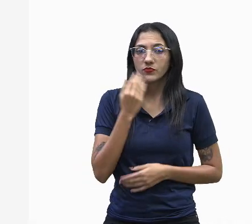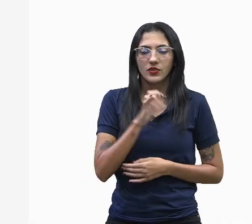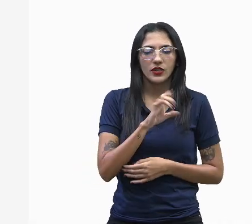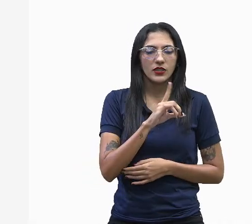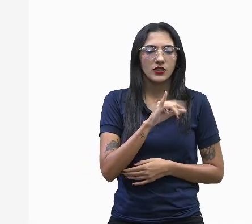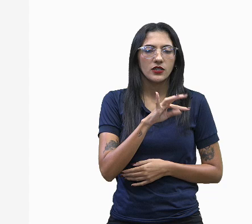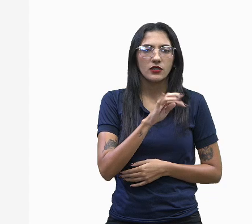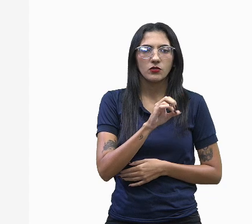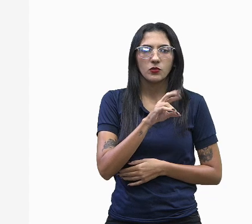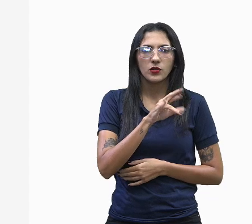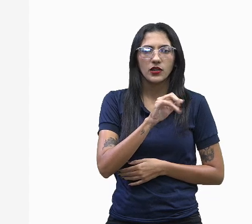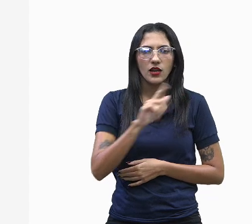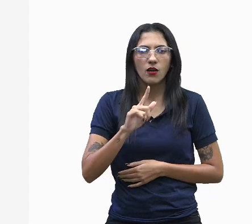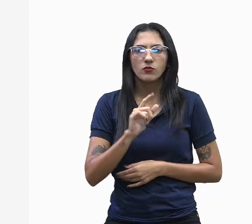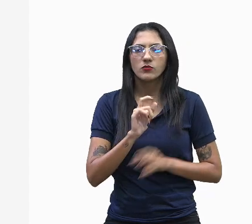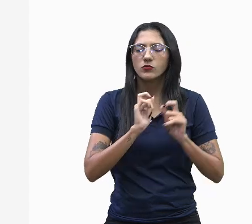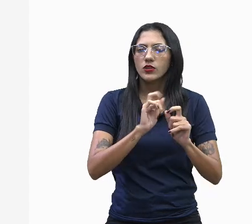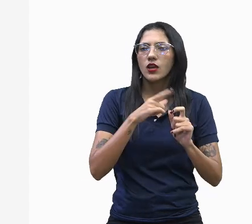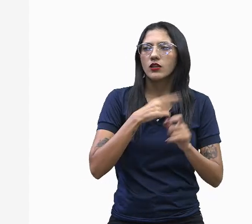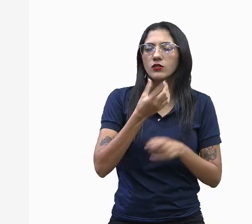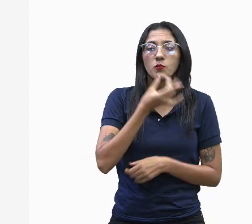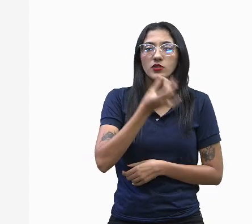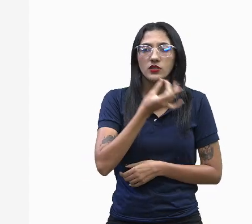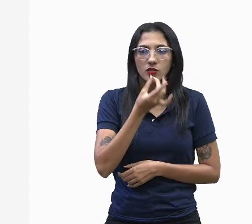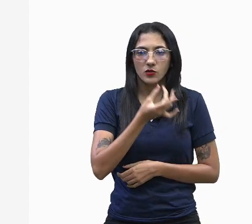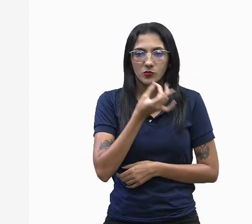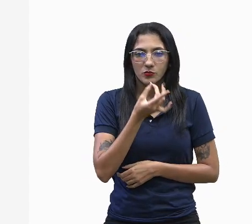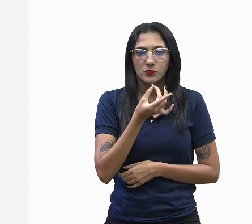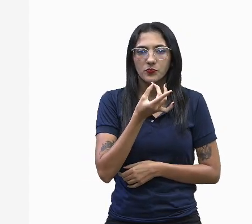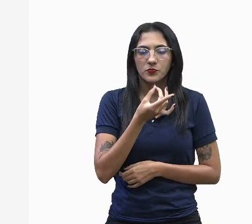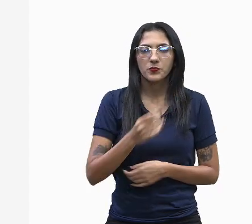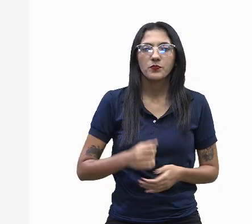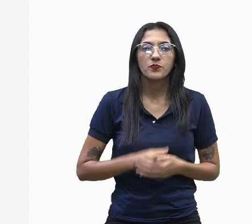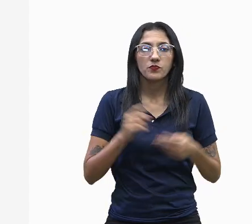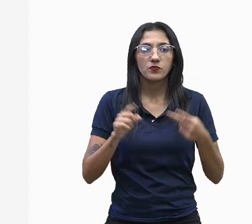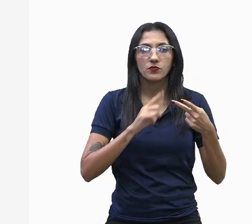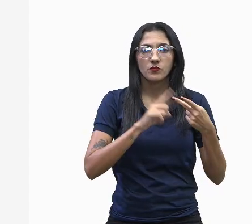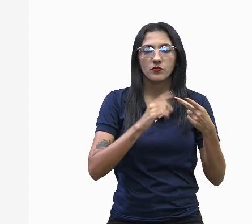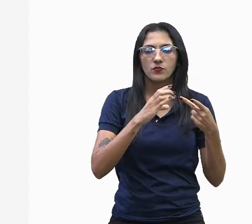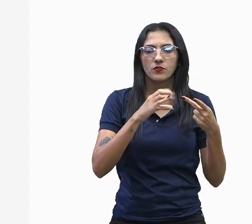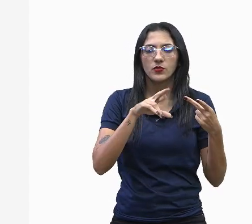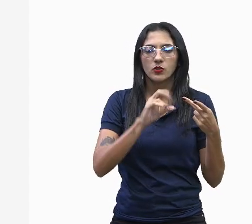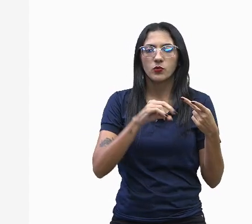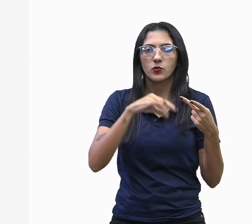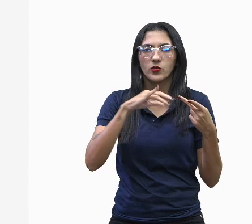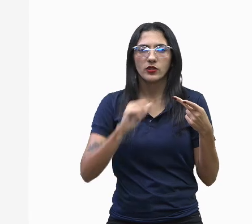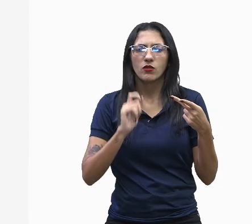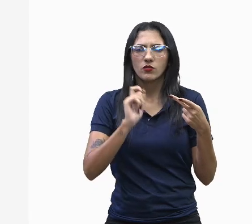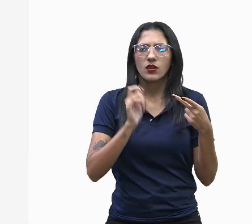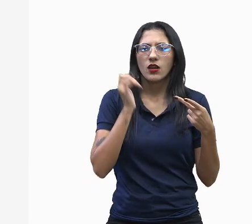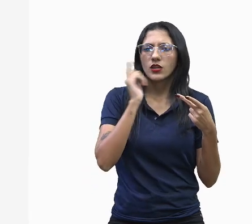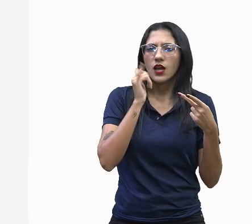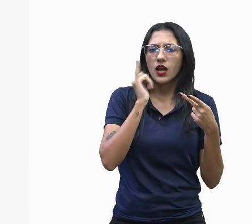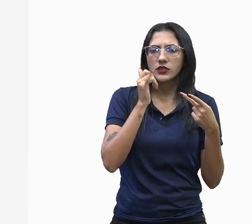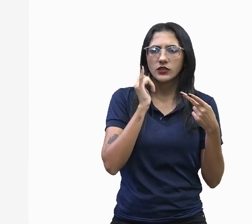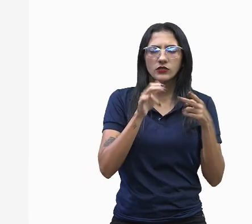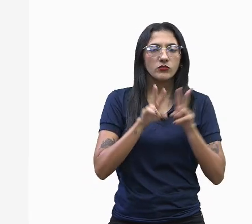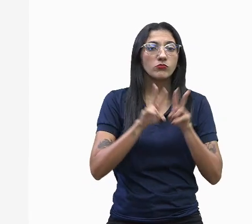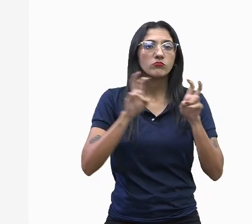editorial, que traz a opinião de pessoas, crônica, que são narrativas